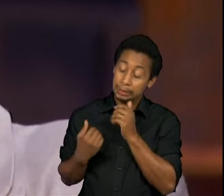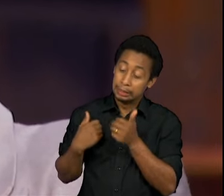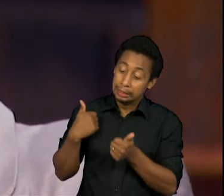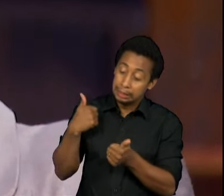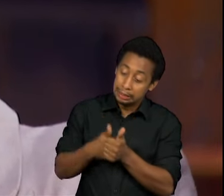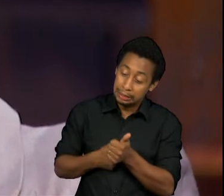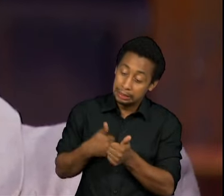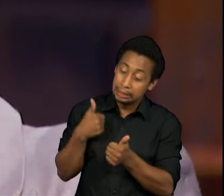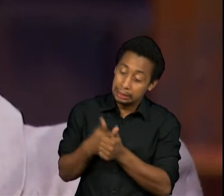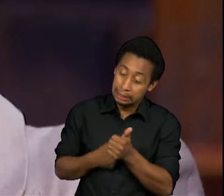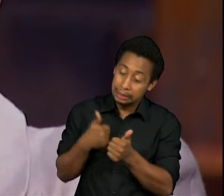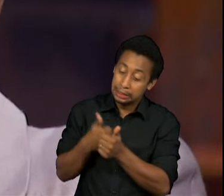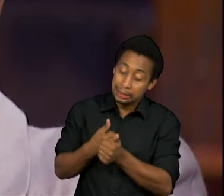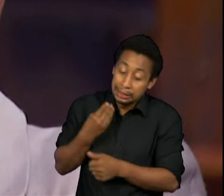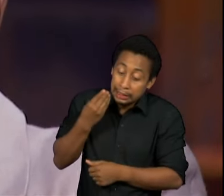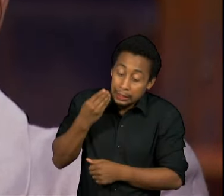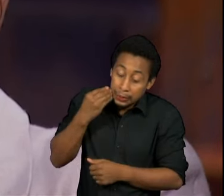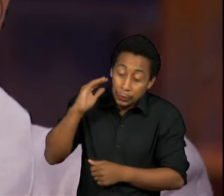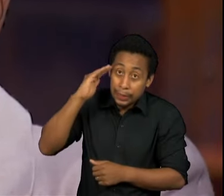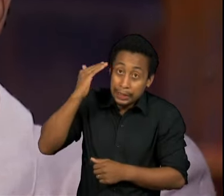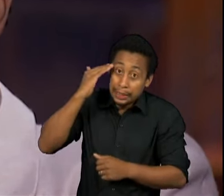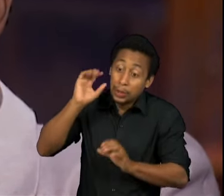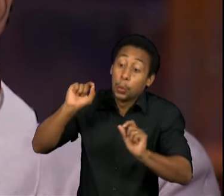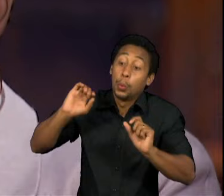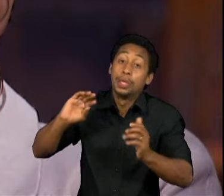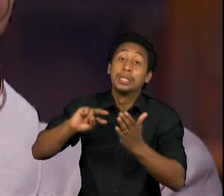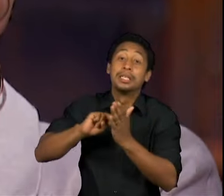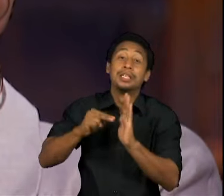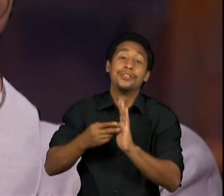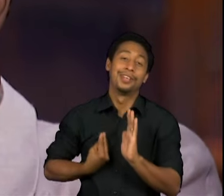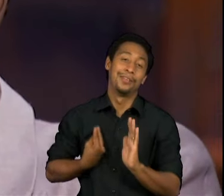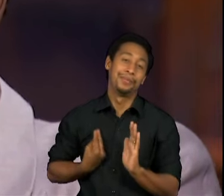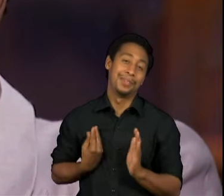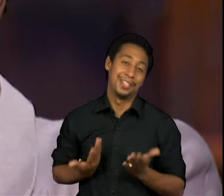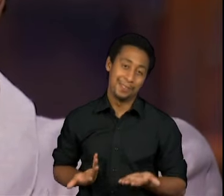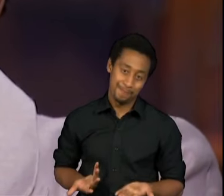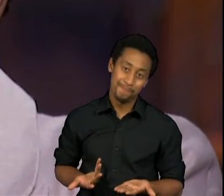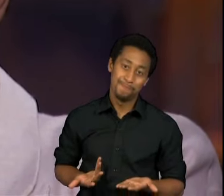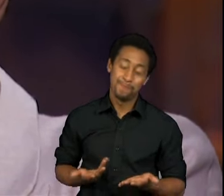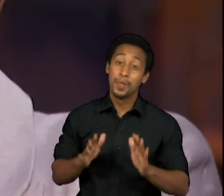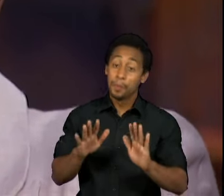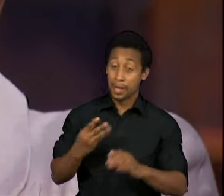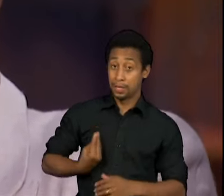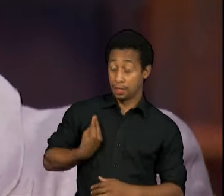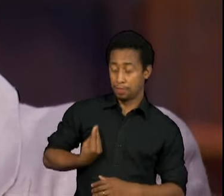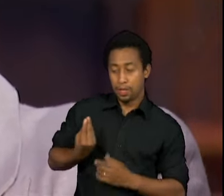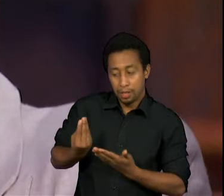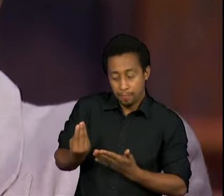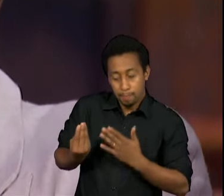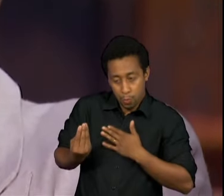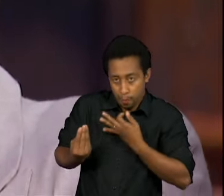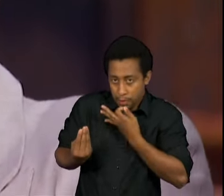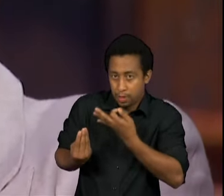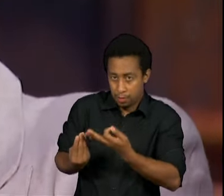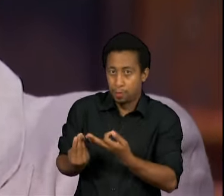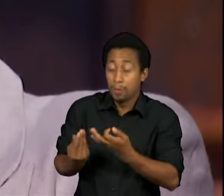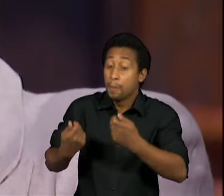eu acho que a vida é sobretudo a gente é de generosidade com a gente